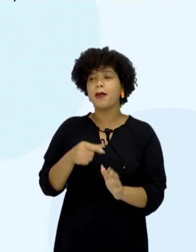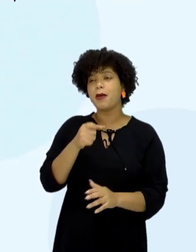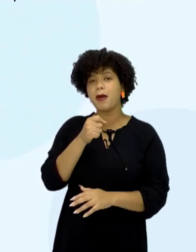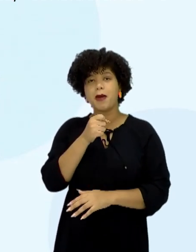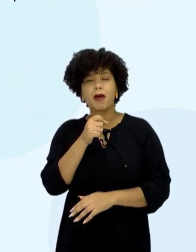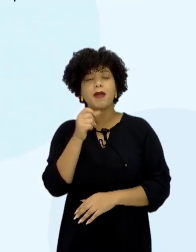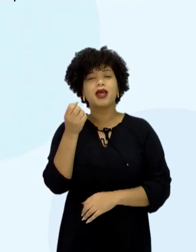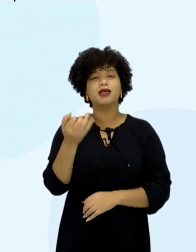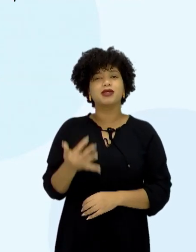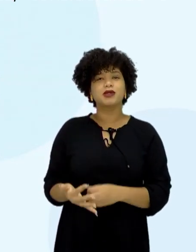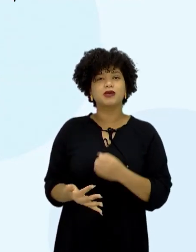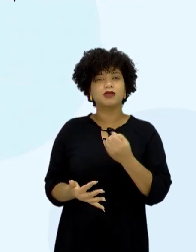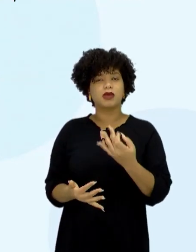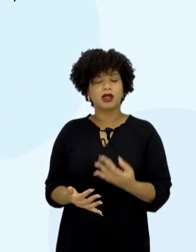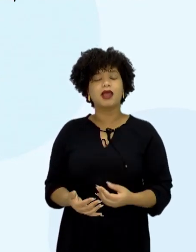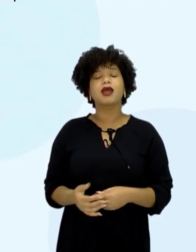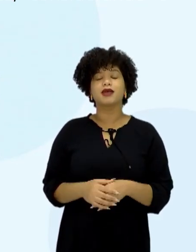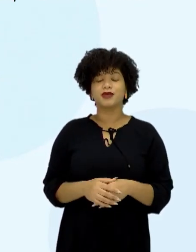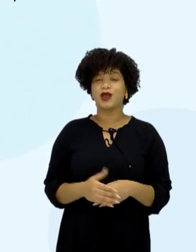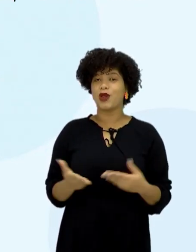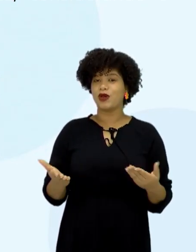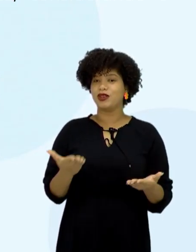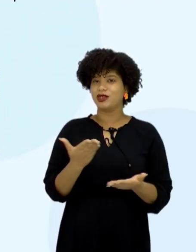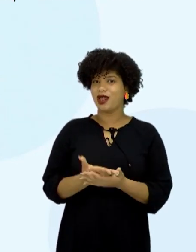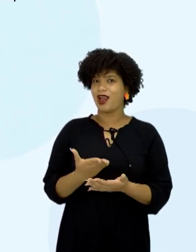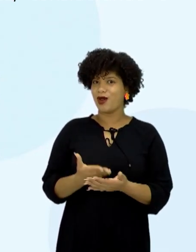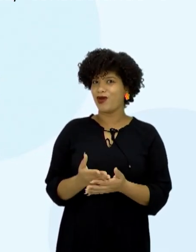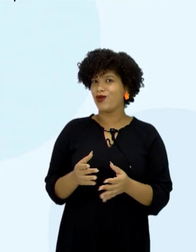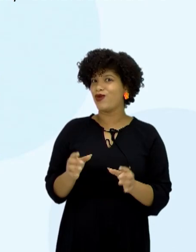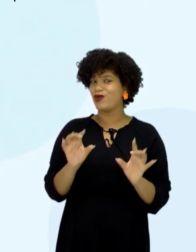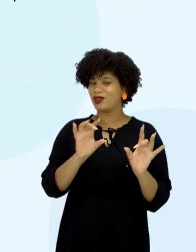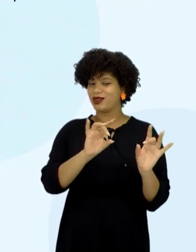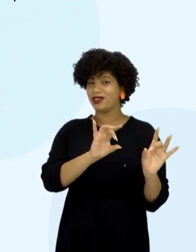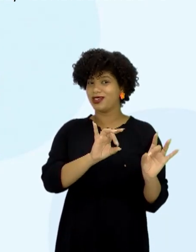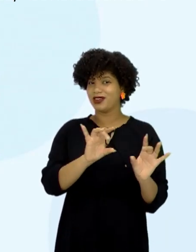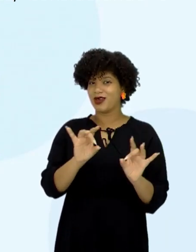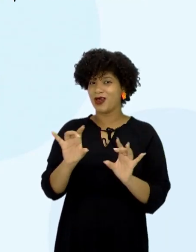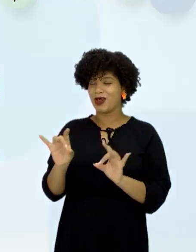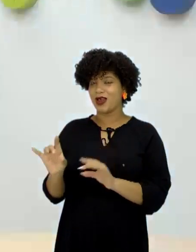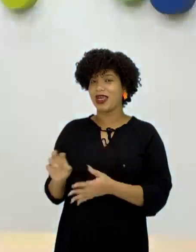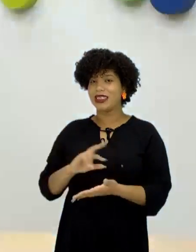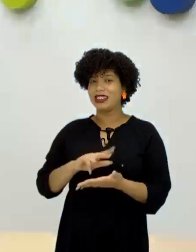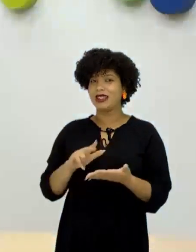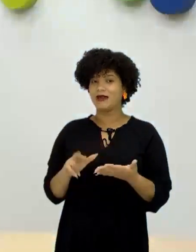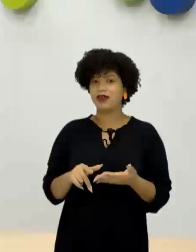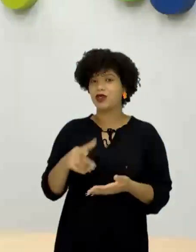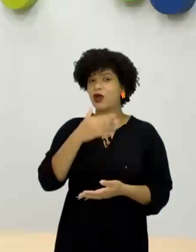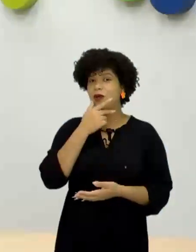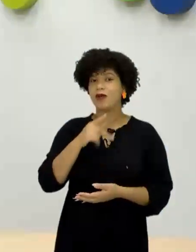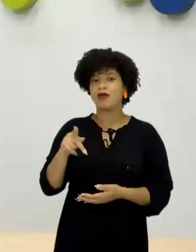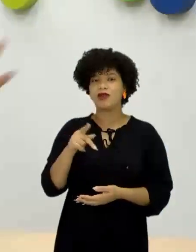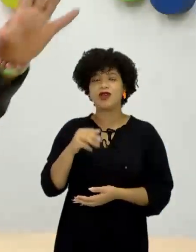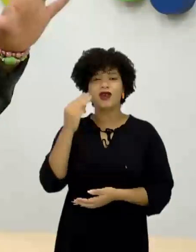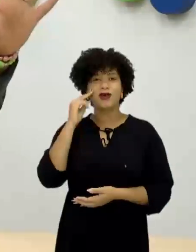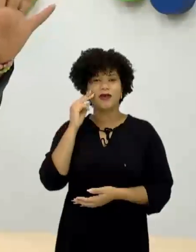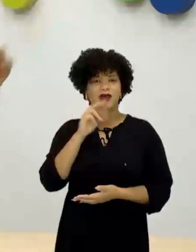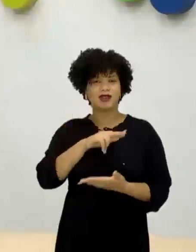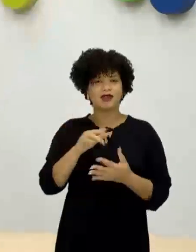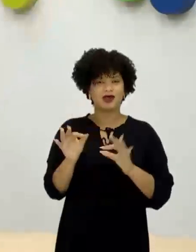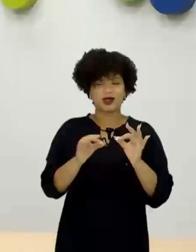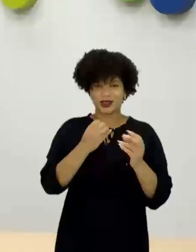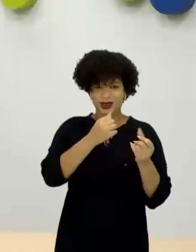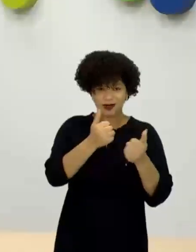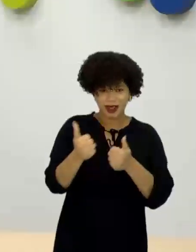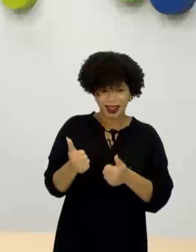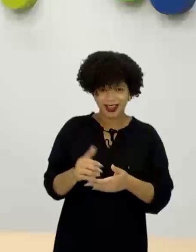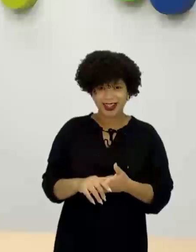recursos. Pessoal, nós teremos hoje uma aula que promete aí muita empolgação. O professor Mauro preparou muitas coisas legais. Tudo bem, professor Mauro? Como é